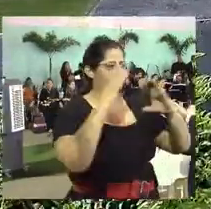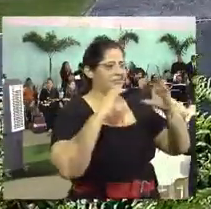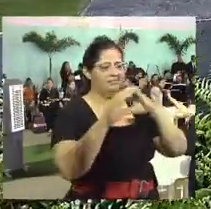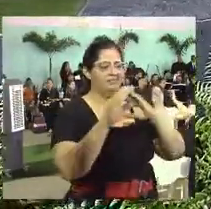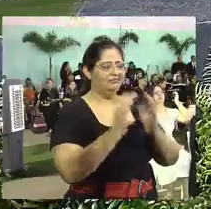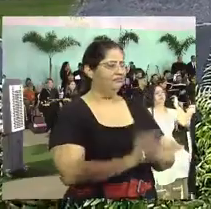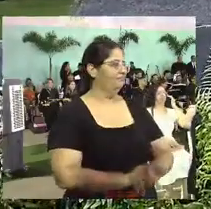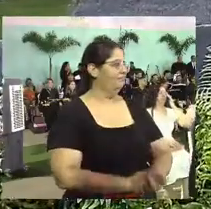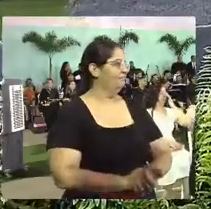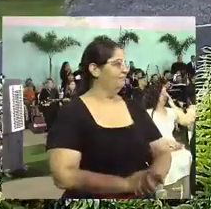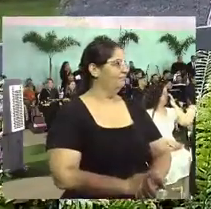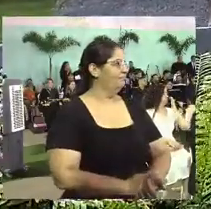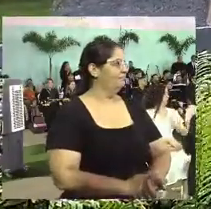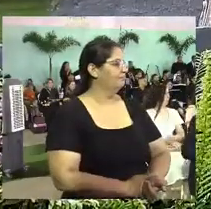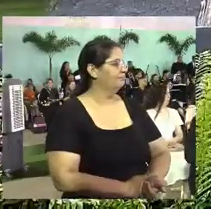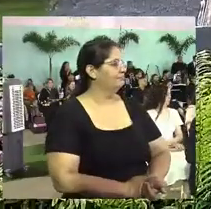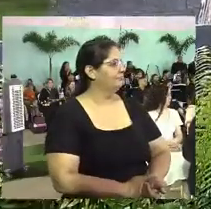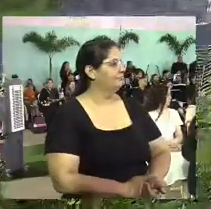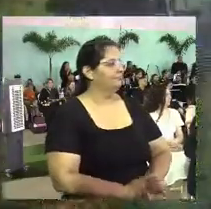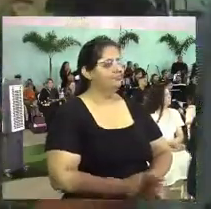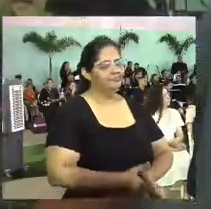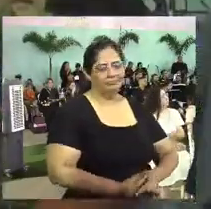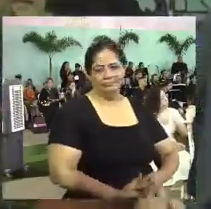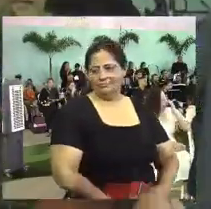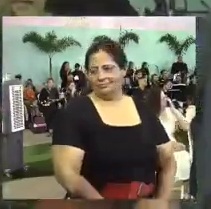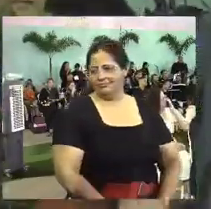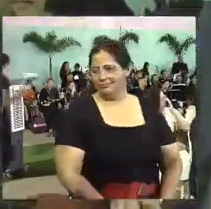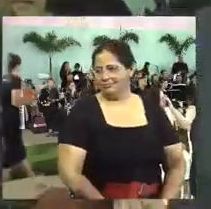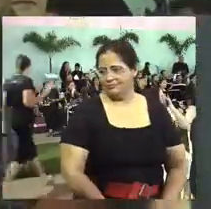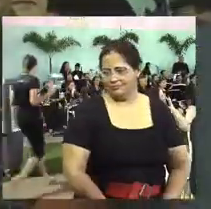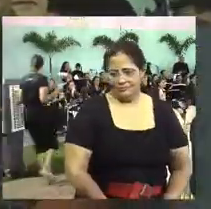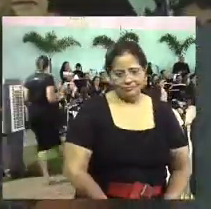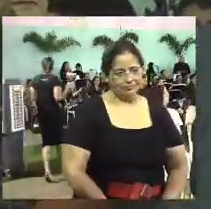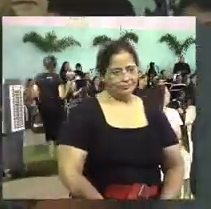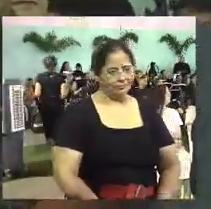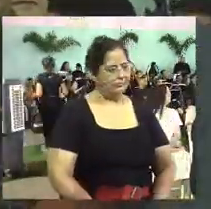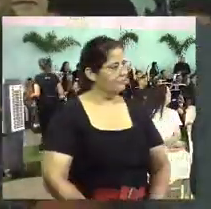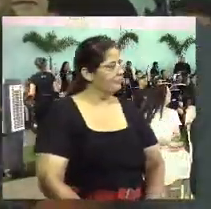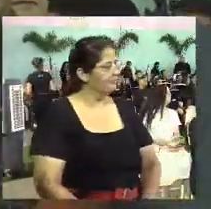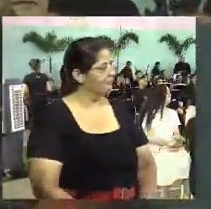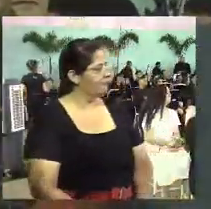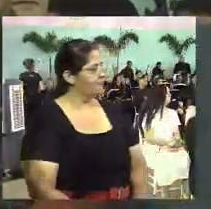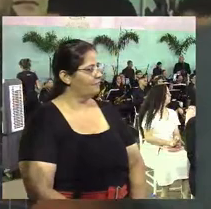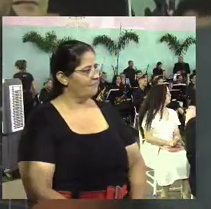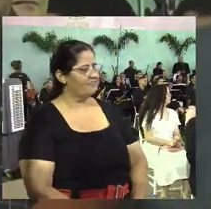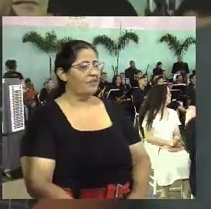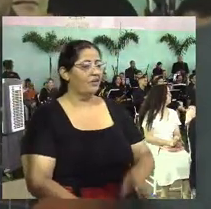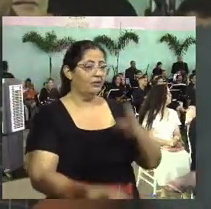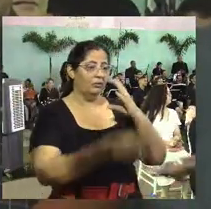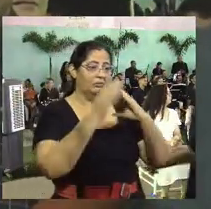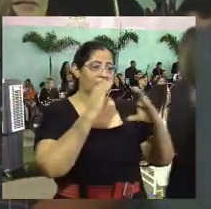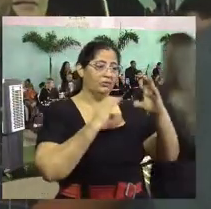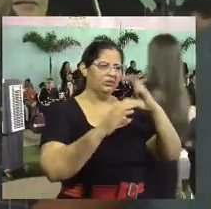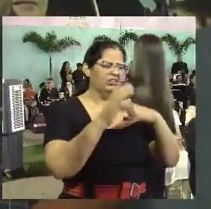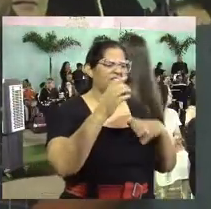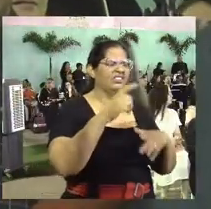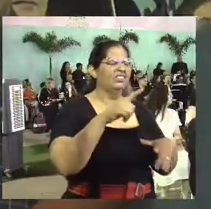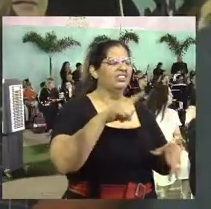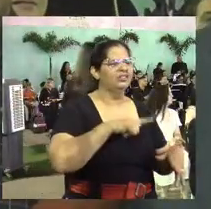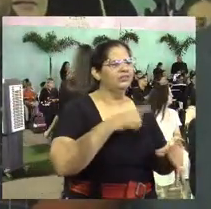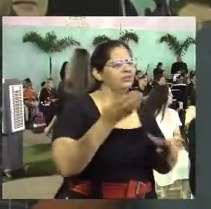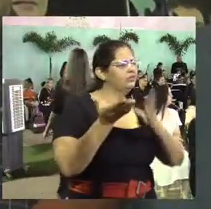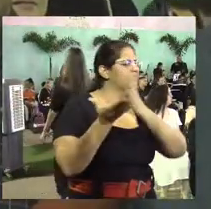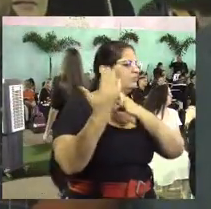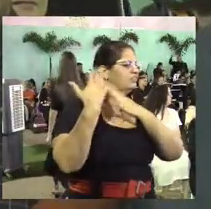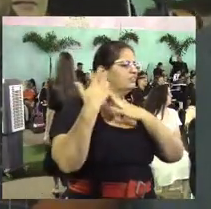Então vou cantar vou cantar uma música que eu compus quando eu tinha 24 anos de idade olha para mim